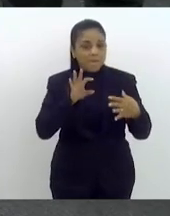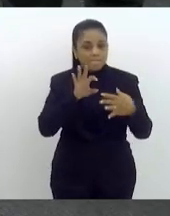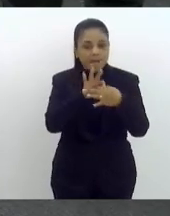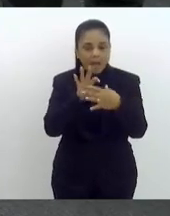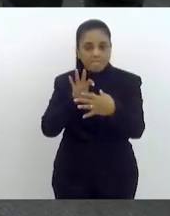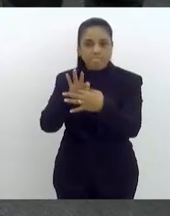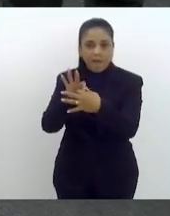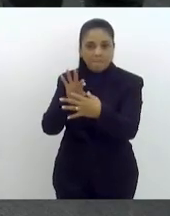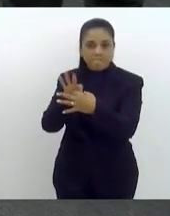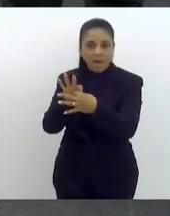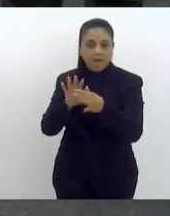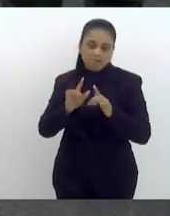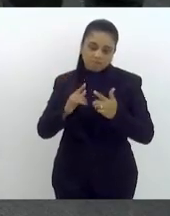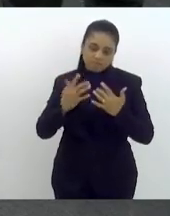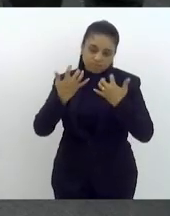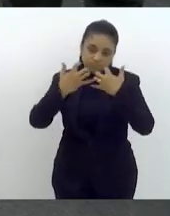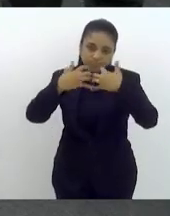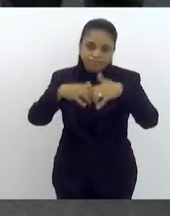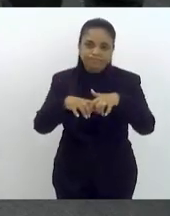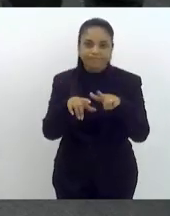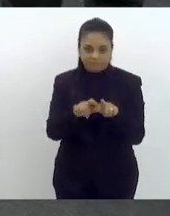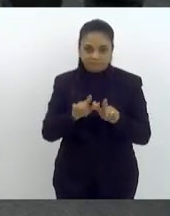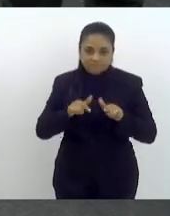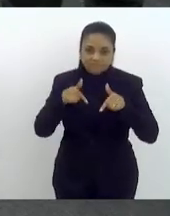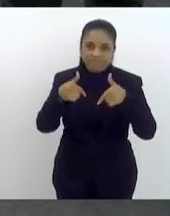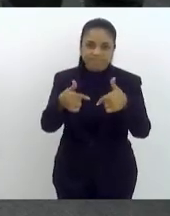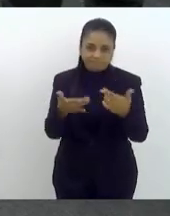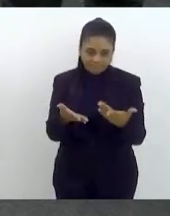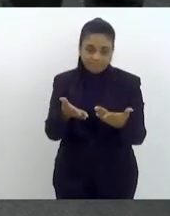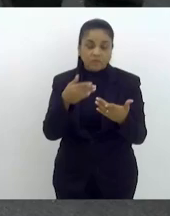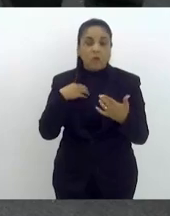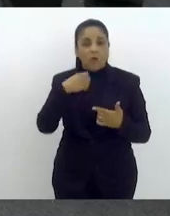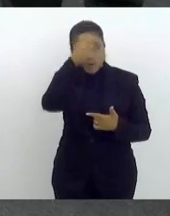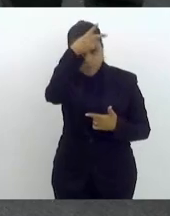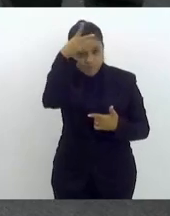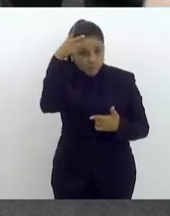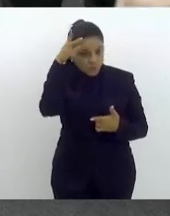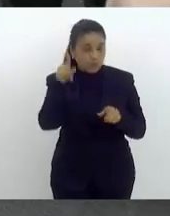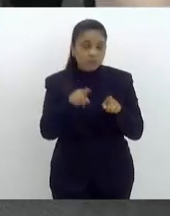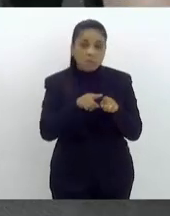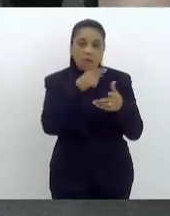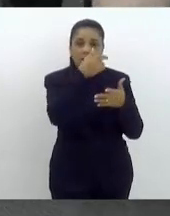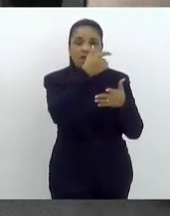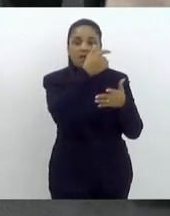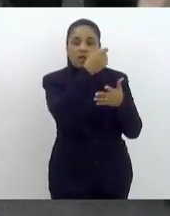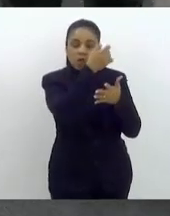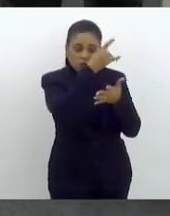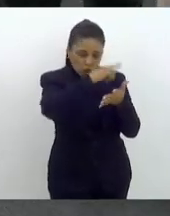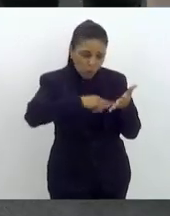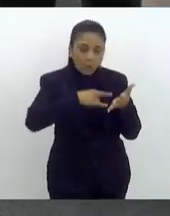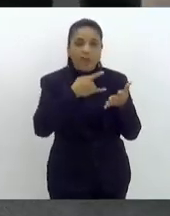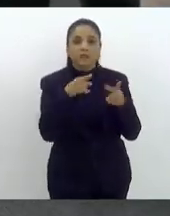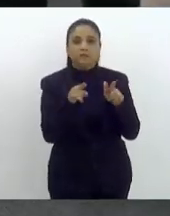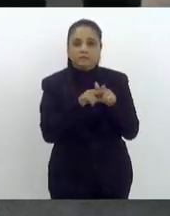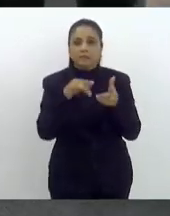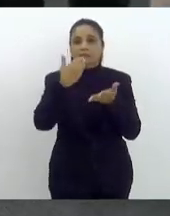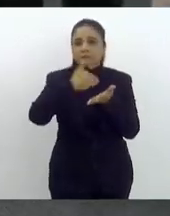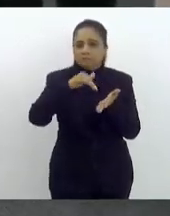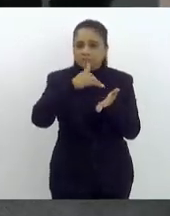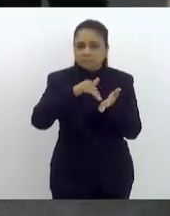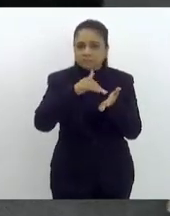adequada é por isso que nós também oficiaremos a prefeitura de Niterói e a Secretaria Municipal